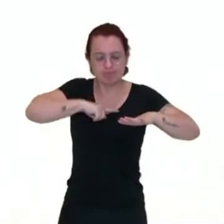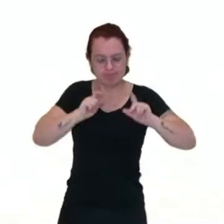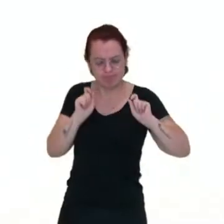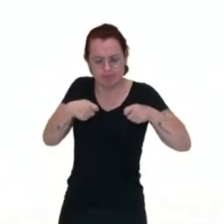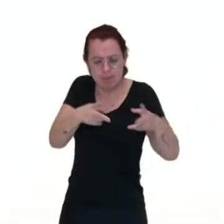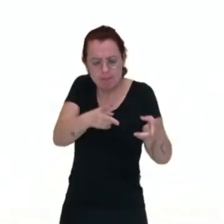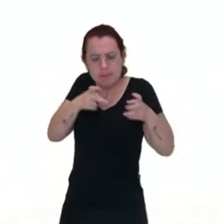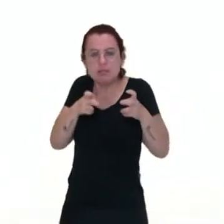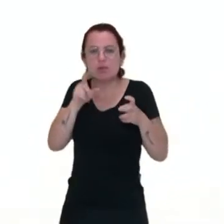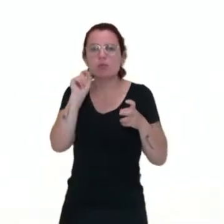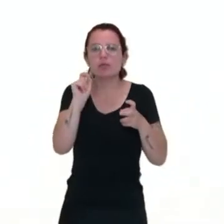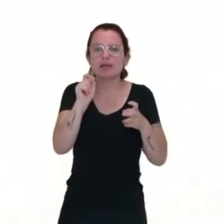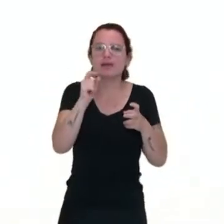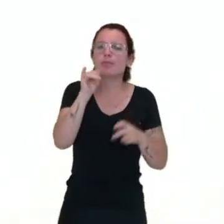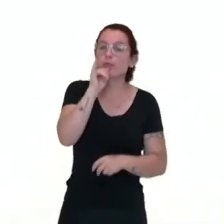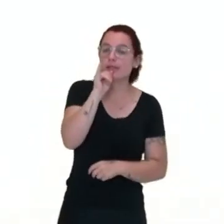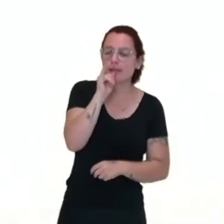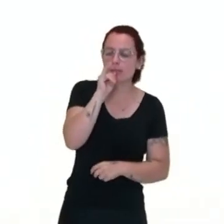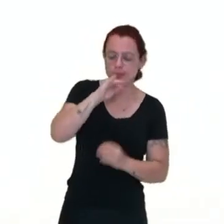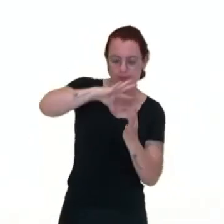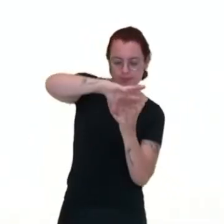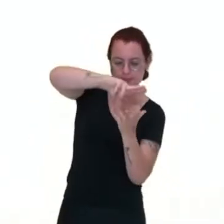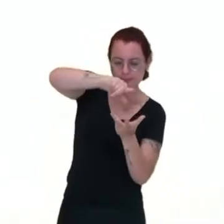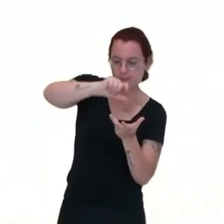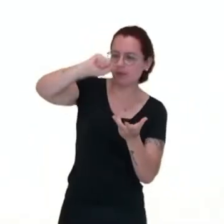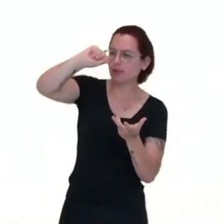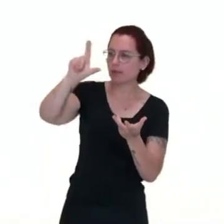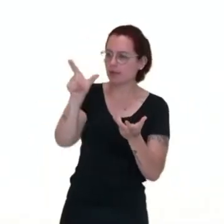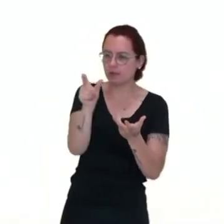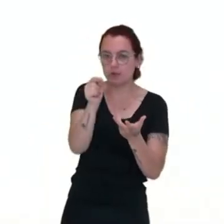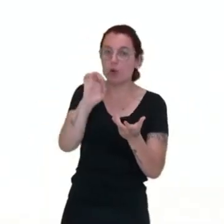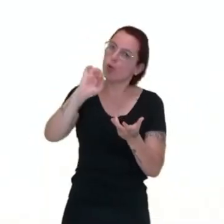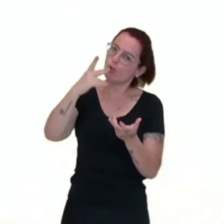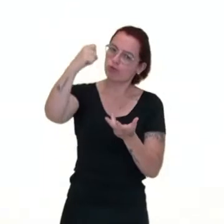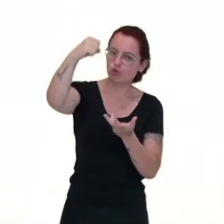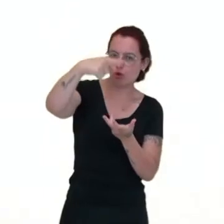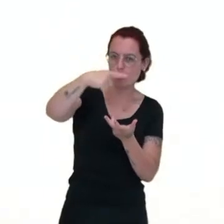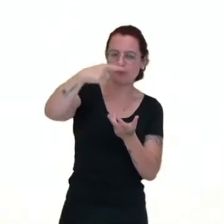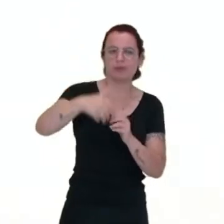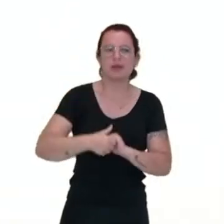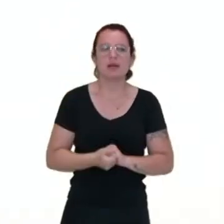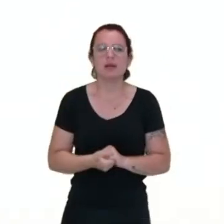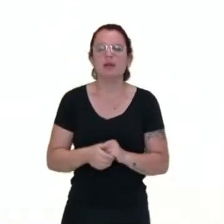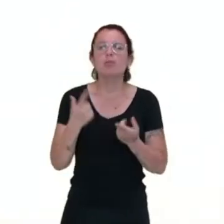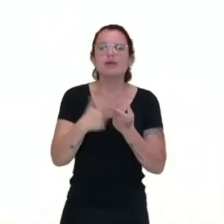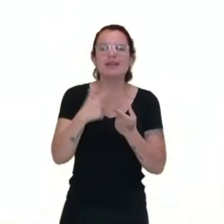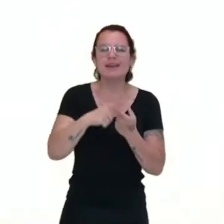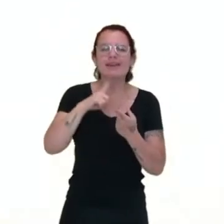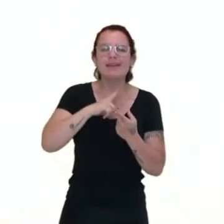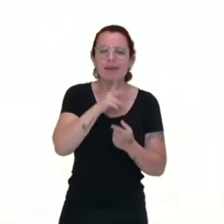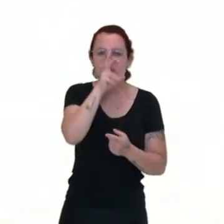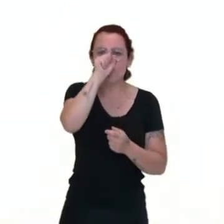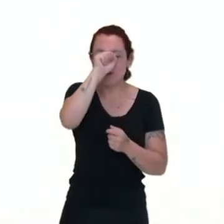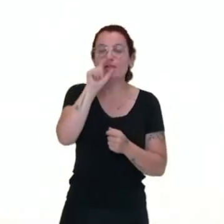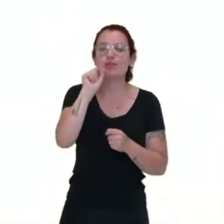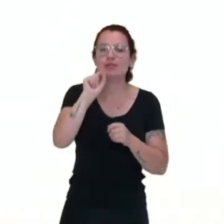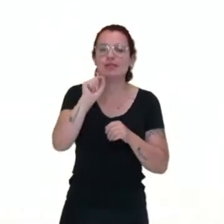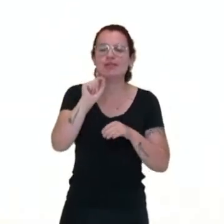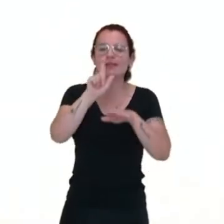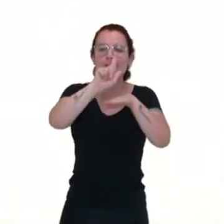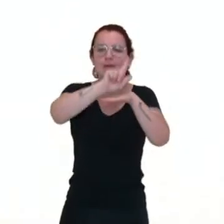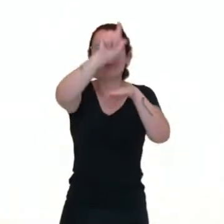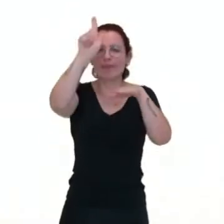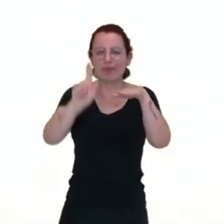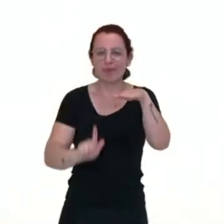a relação entre a Lua e a Terra, né? Ou a Terra e o Sol, que devido à força gravitacional faz com que você mantenha